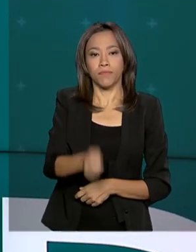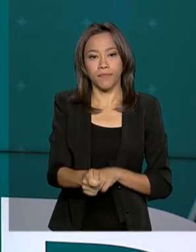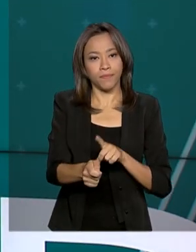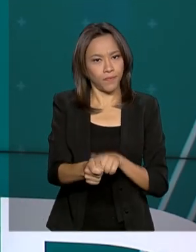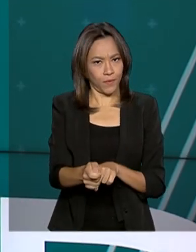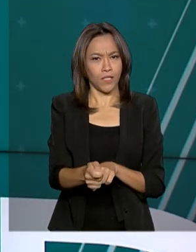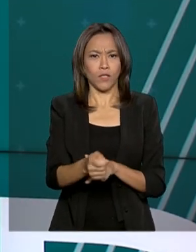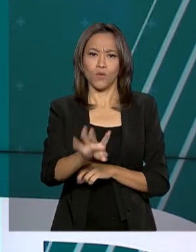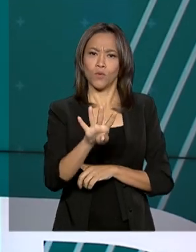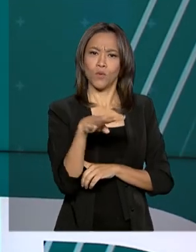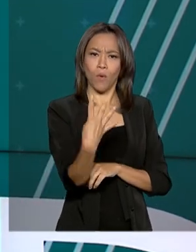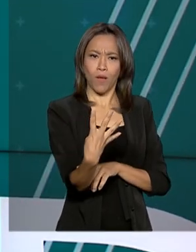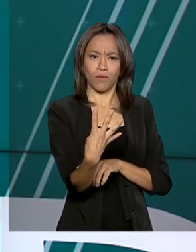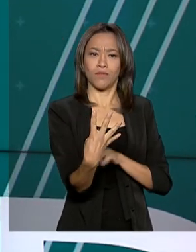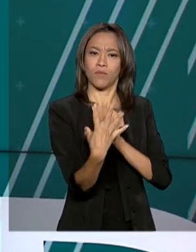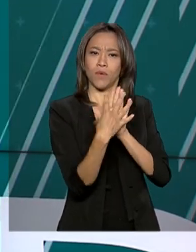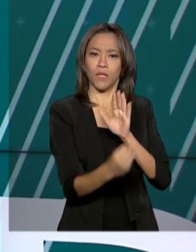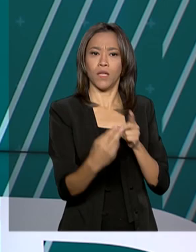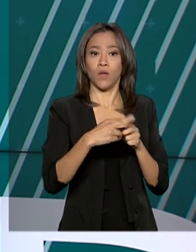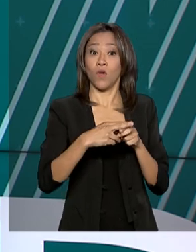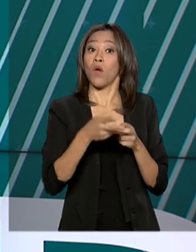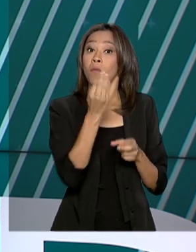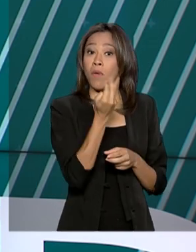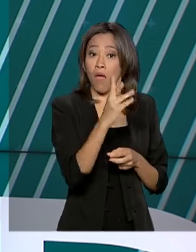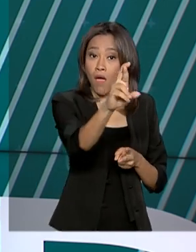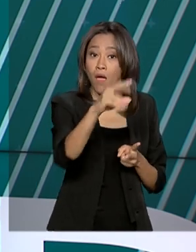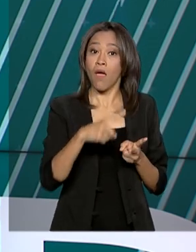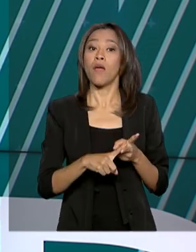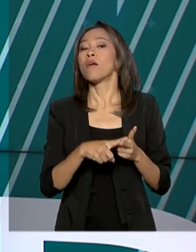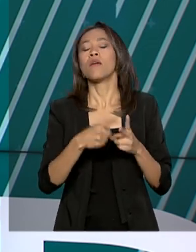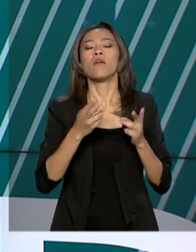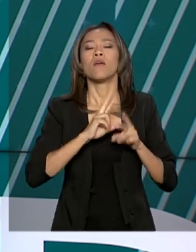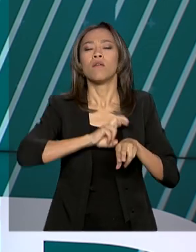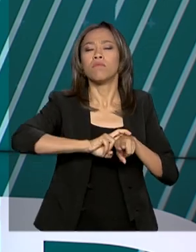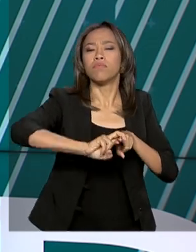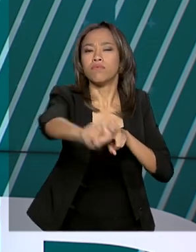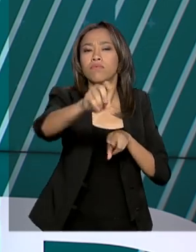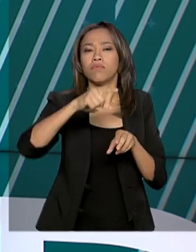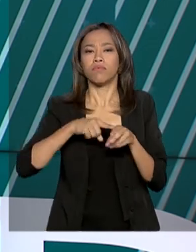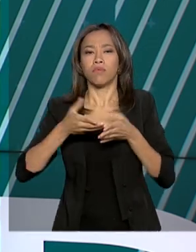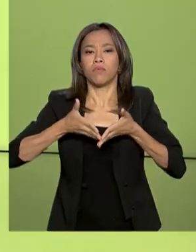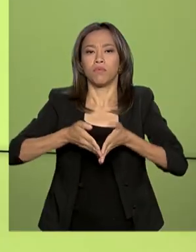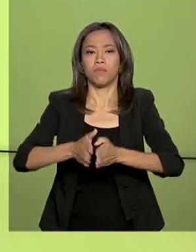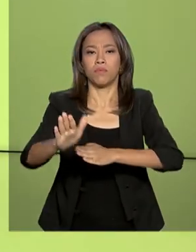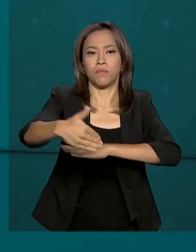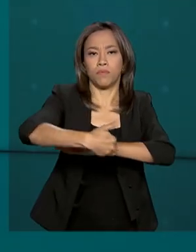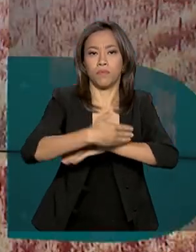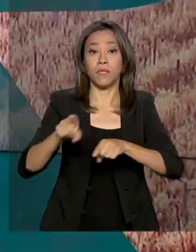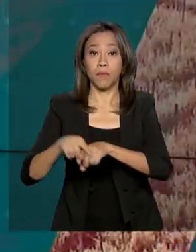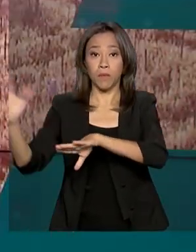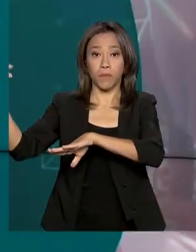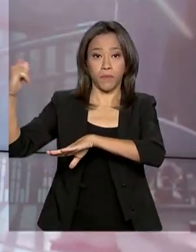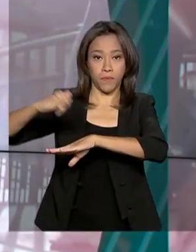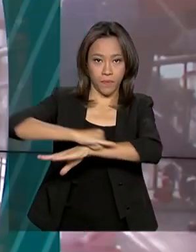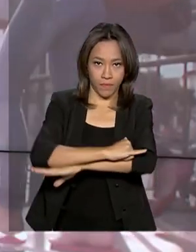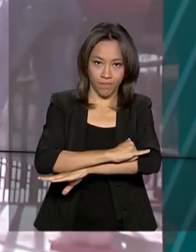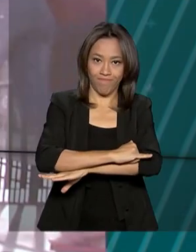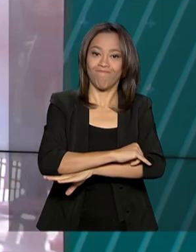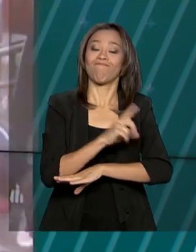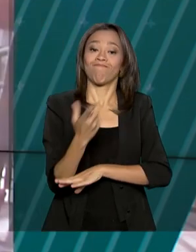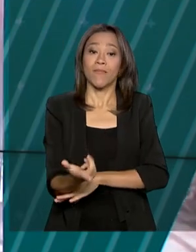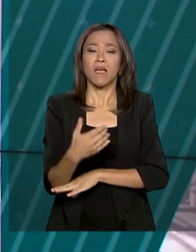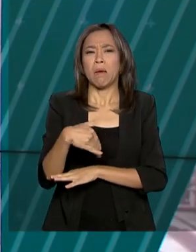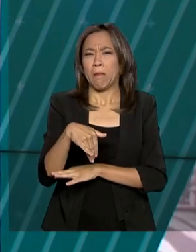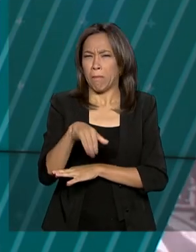quatro modais de transporte, o rodoviário, ferroviário, aquaviário e aéreo. Além disso, a previsão é que mais de 50